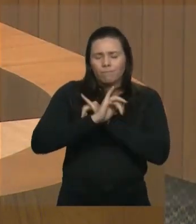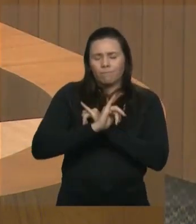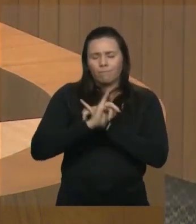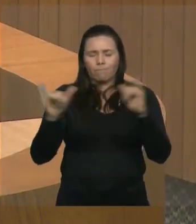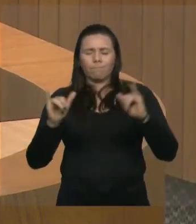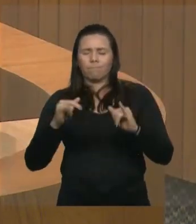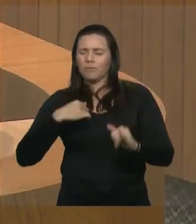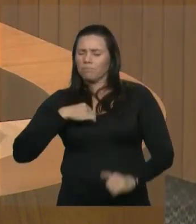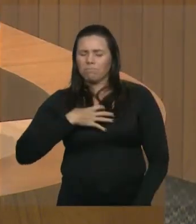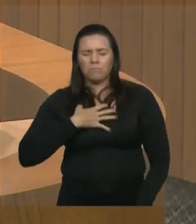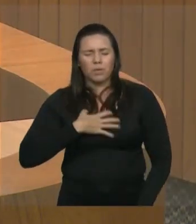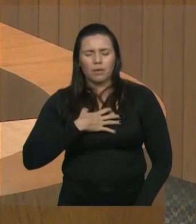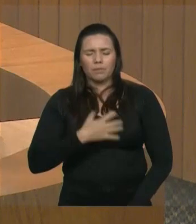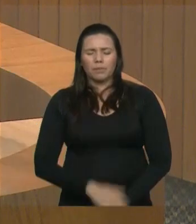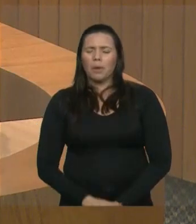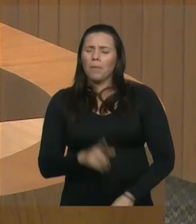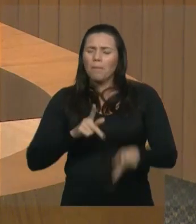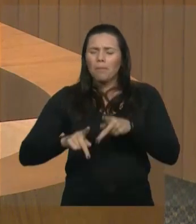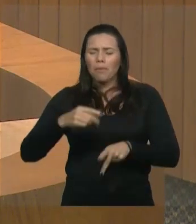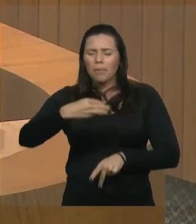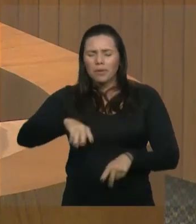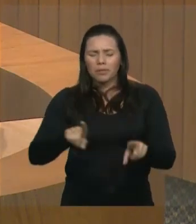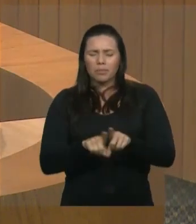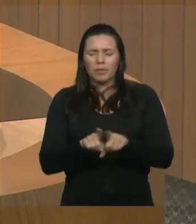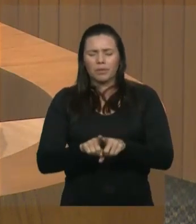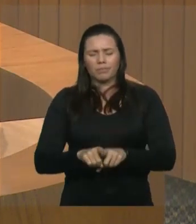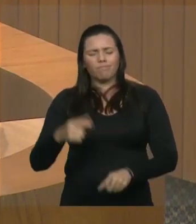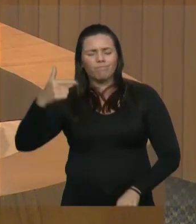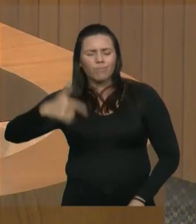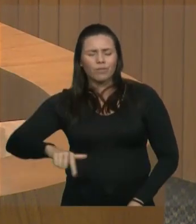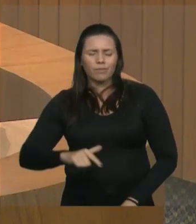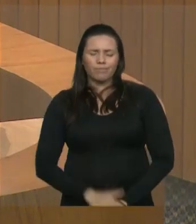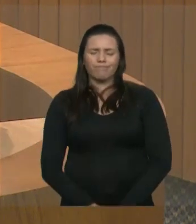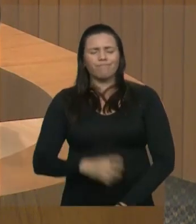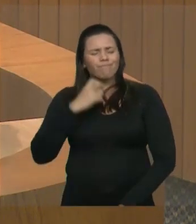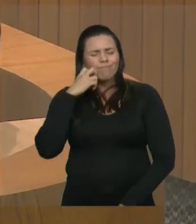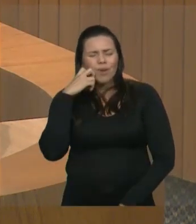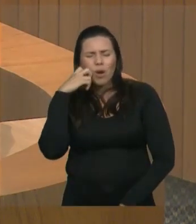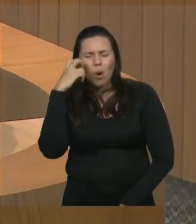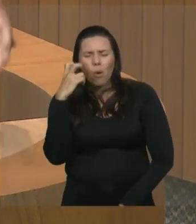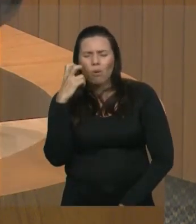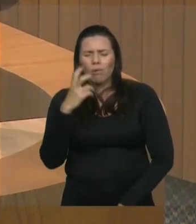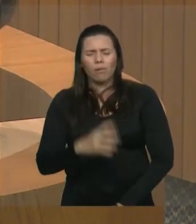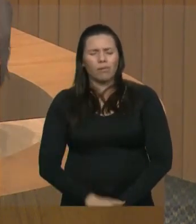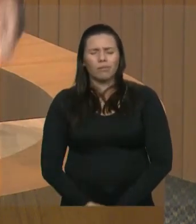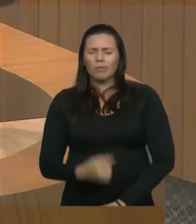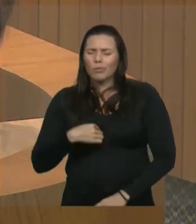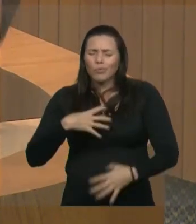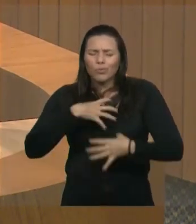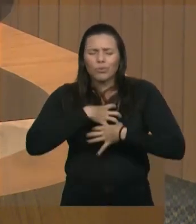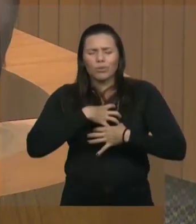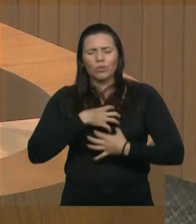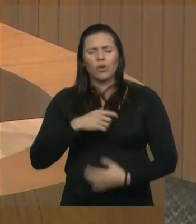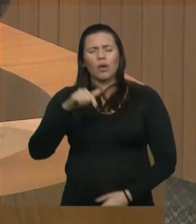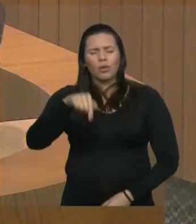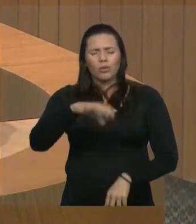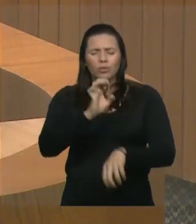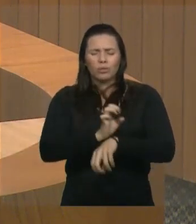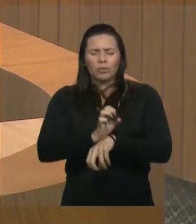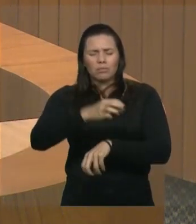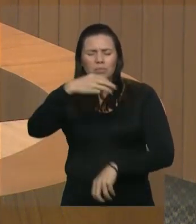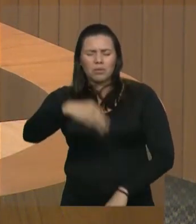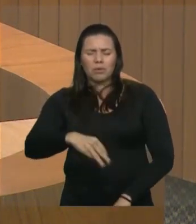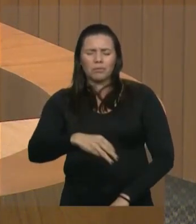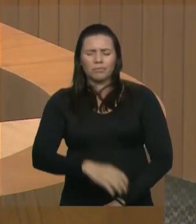população, de mais uma vez, vergonhosamente, o Maranhão ser o estado mais pobre da